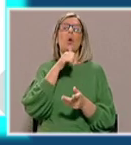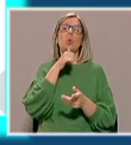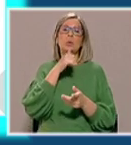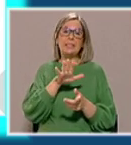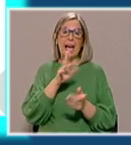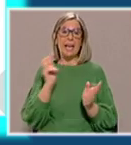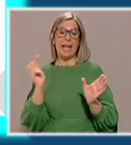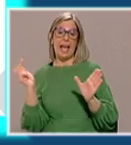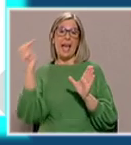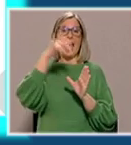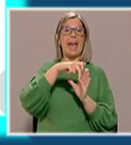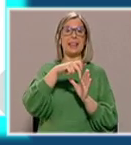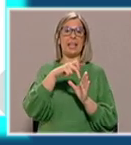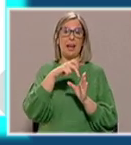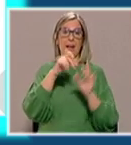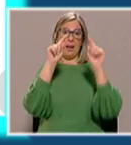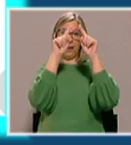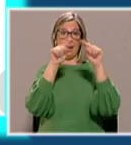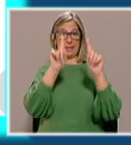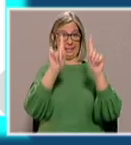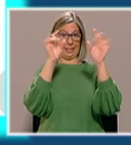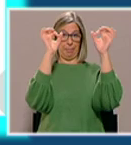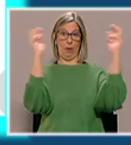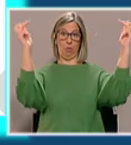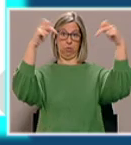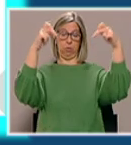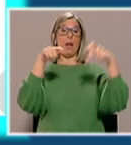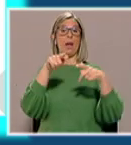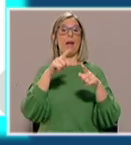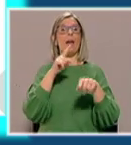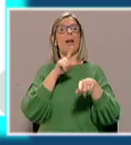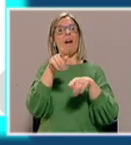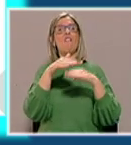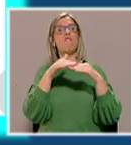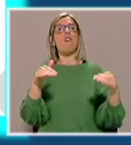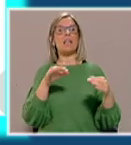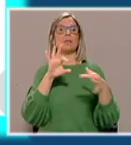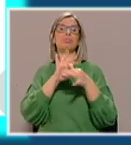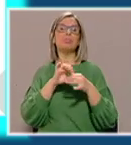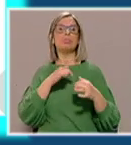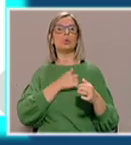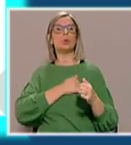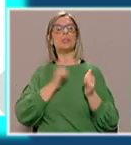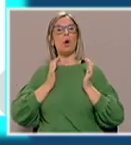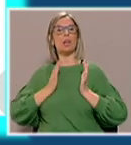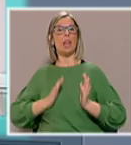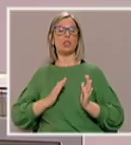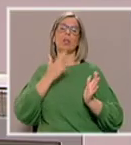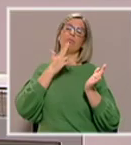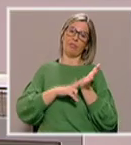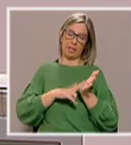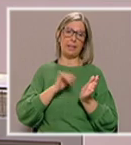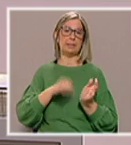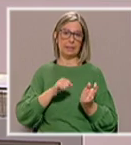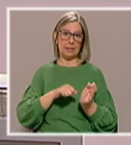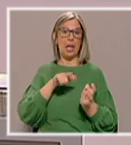dá-se durante o relaxamento geral. Isso é verdade. Portanto, a afirmação é verdadeira, tal como vocês já tinham verificado e eu já tinha explicado. Portanto, é na fase